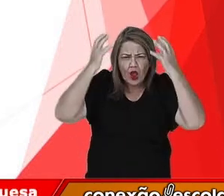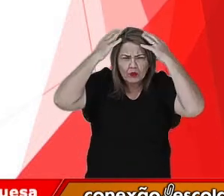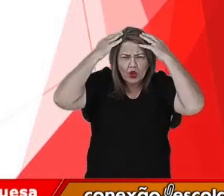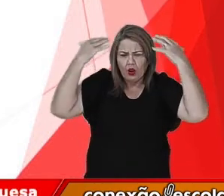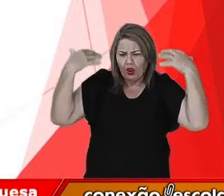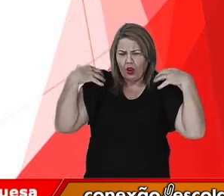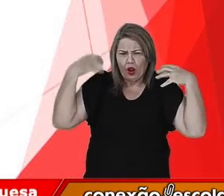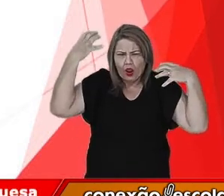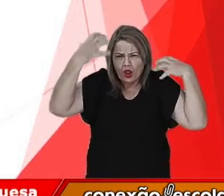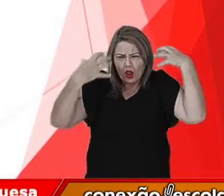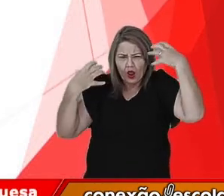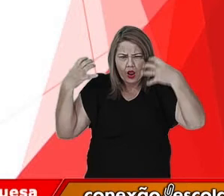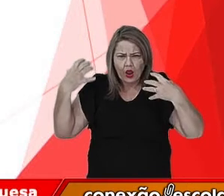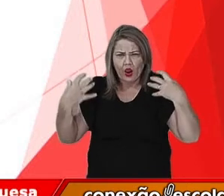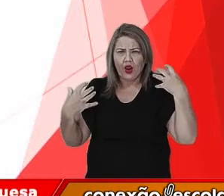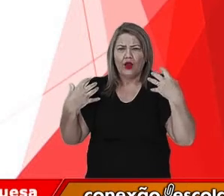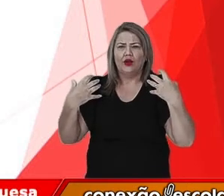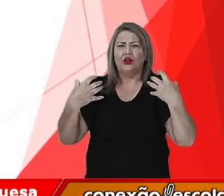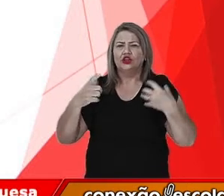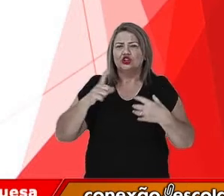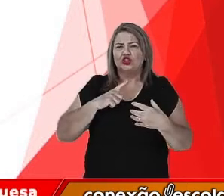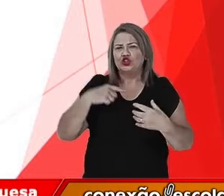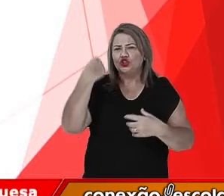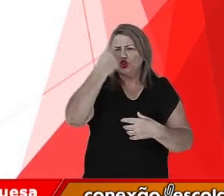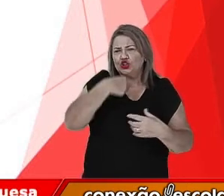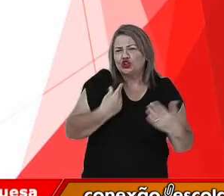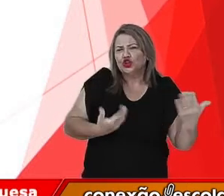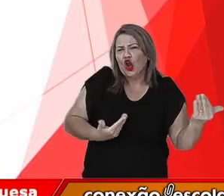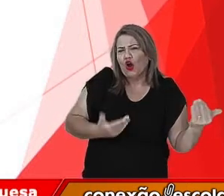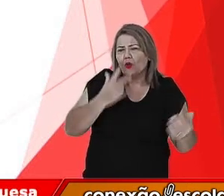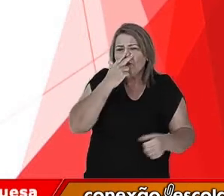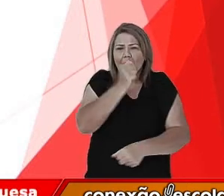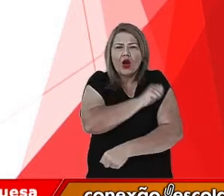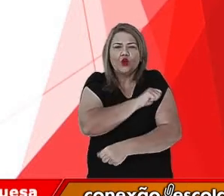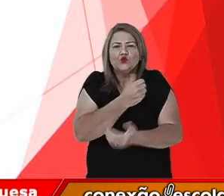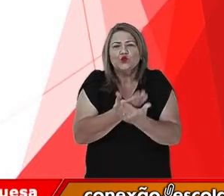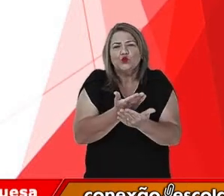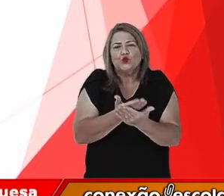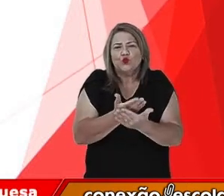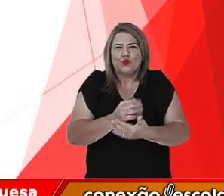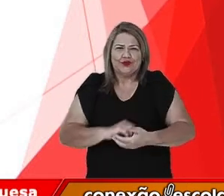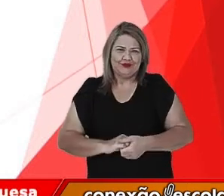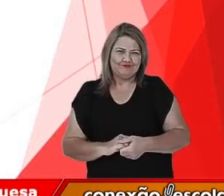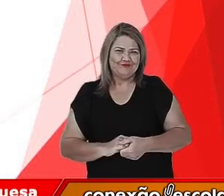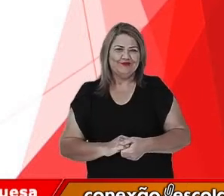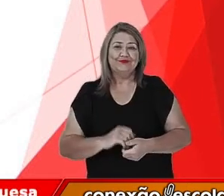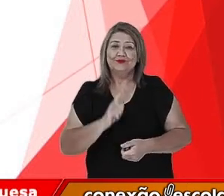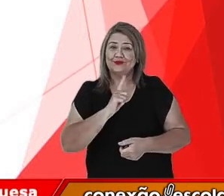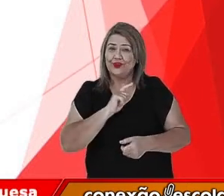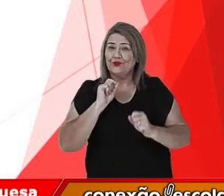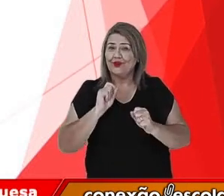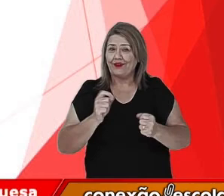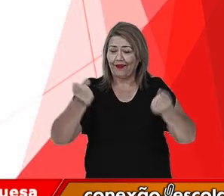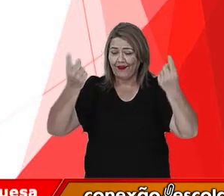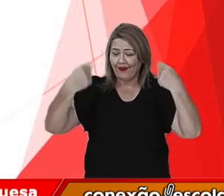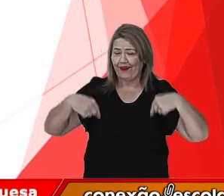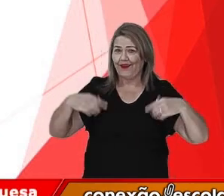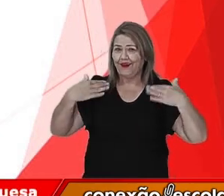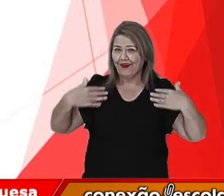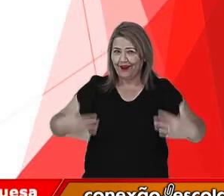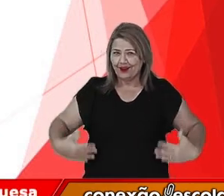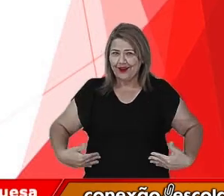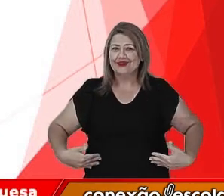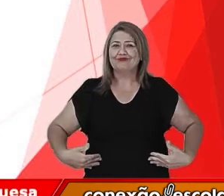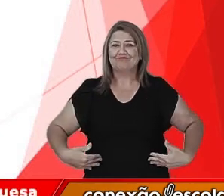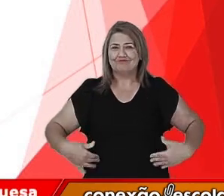crescidos e desalinhados, tinha um jeito jovial de estudante. Então, nós temos aqui uma descrição física